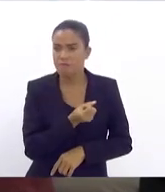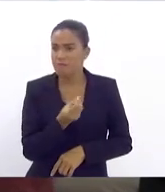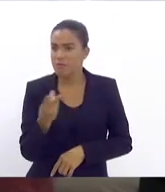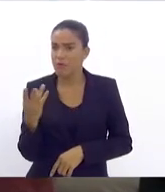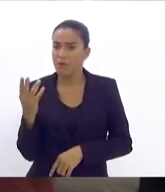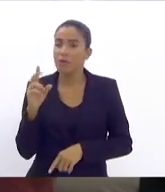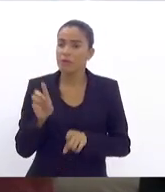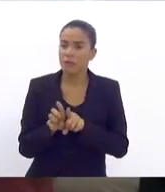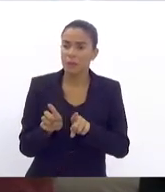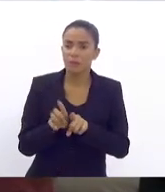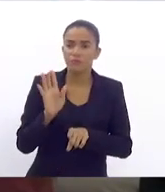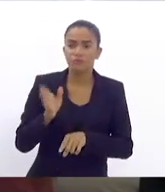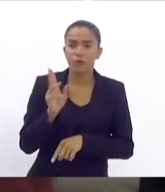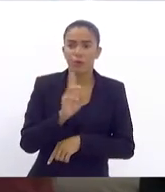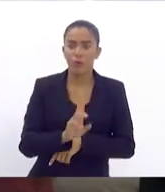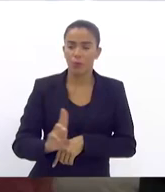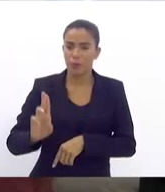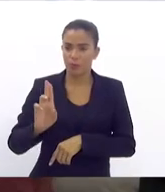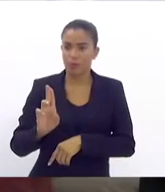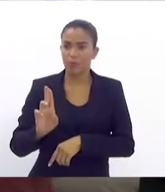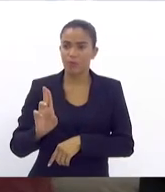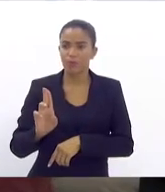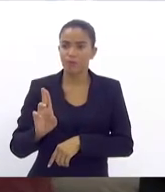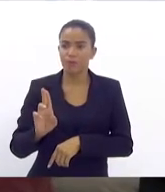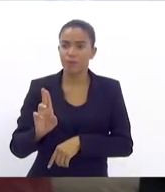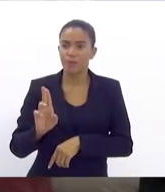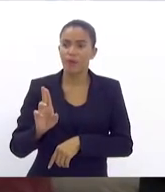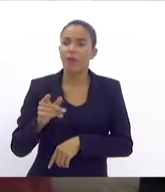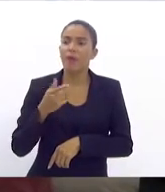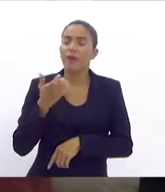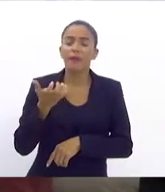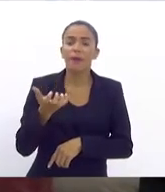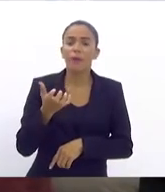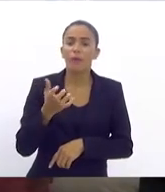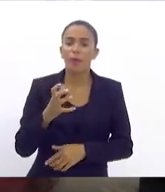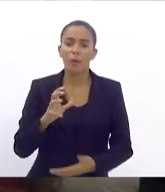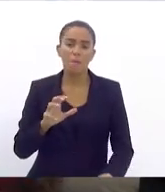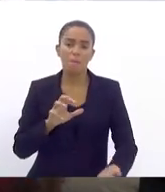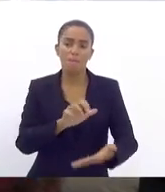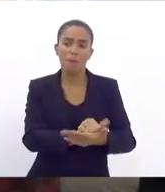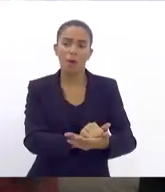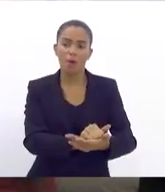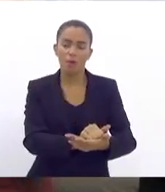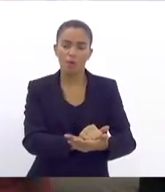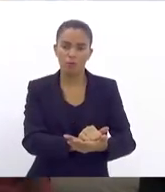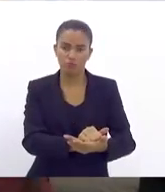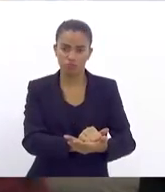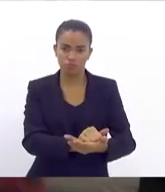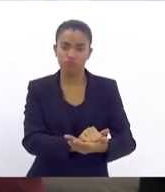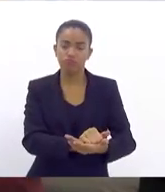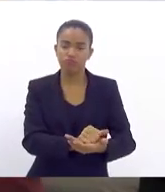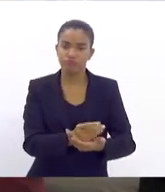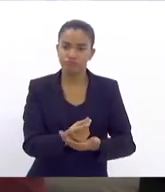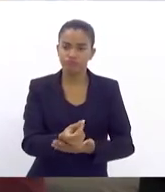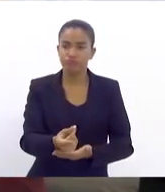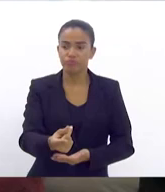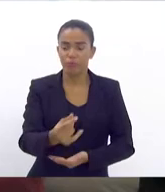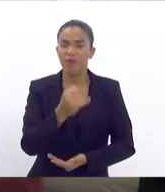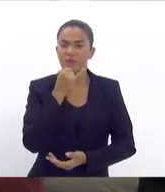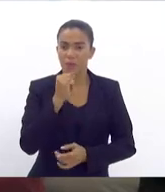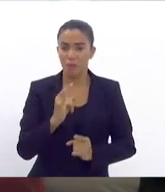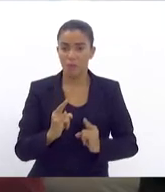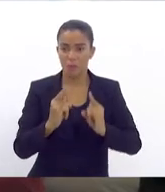já utilizei para não ficar nos outros, às vezes você quer tombar um imóvel, né? Por